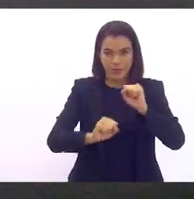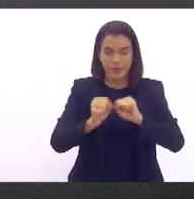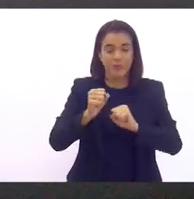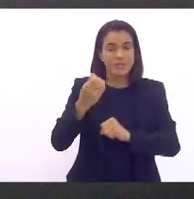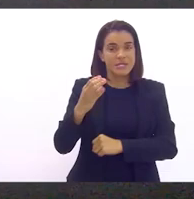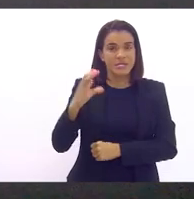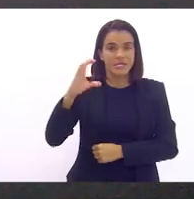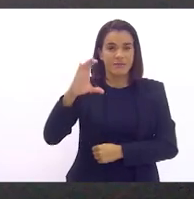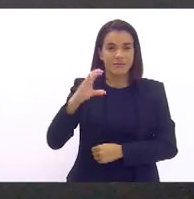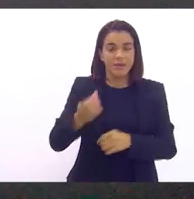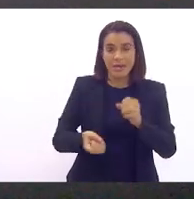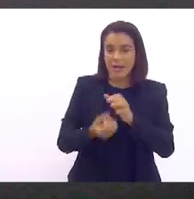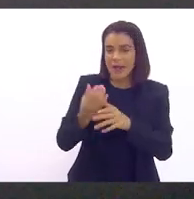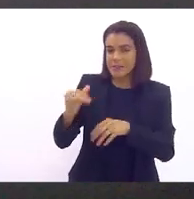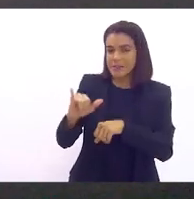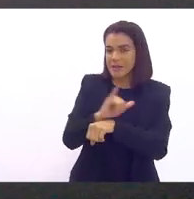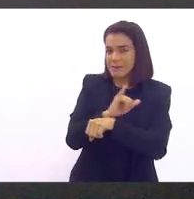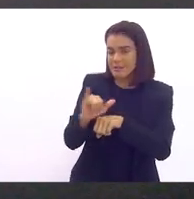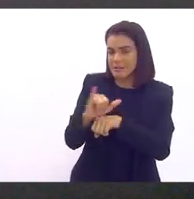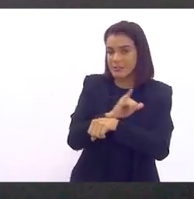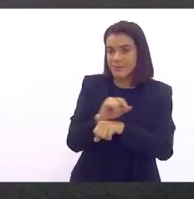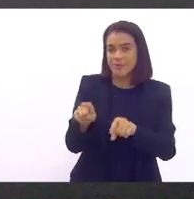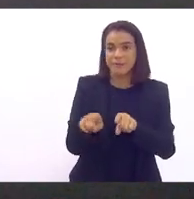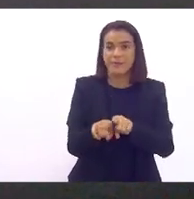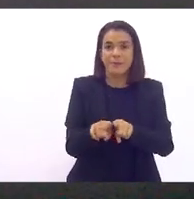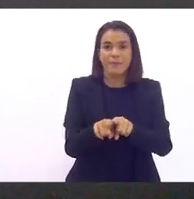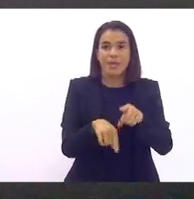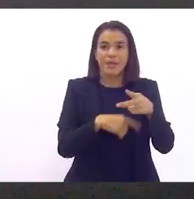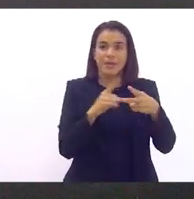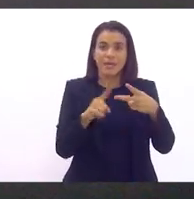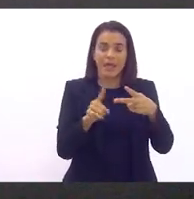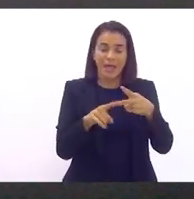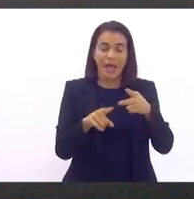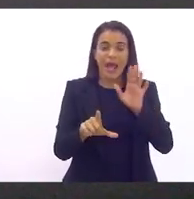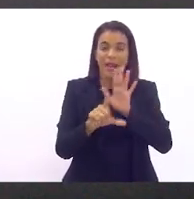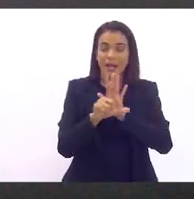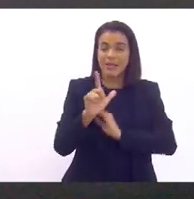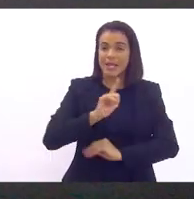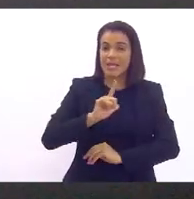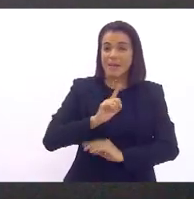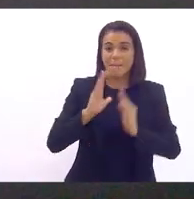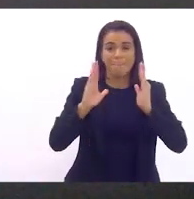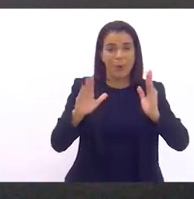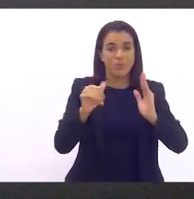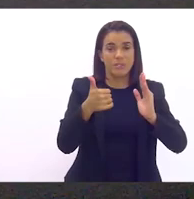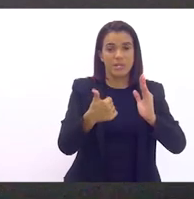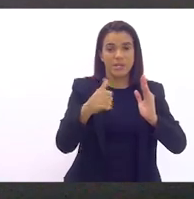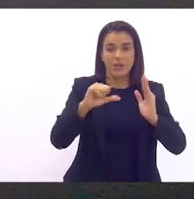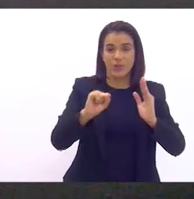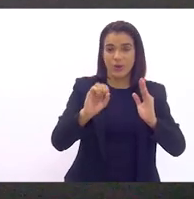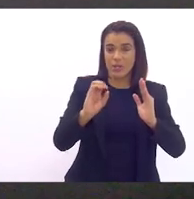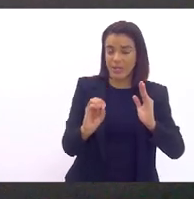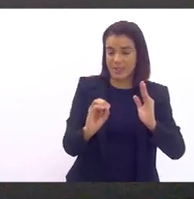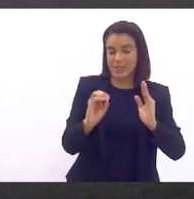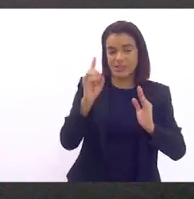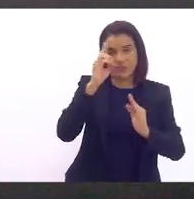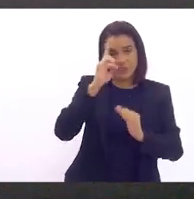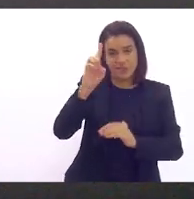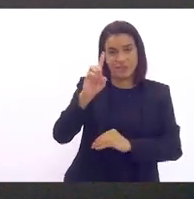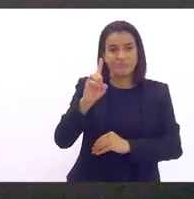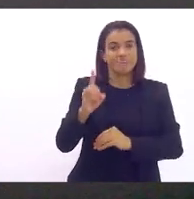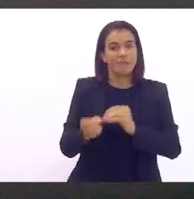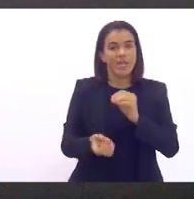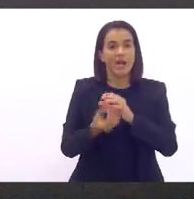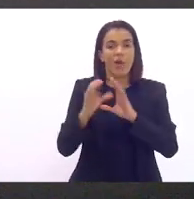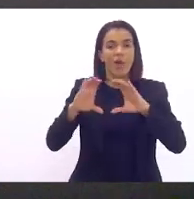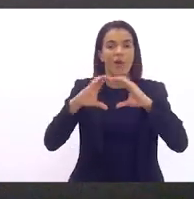traa estratégias também na lei tinha um prazo de 180 dias para fazer a Conferência estadual de ciência e tecnologia tá